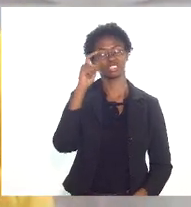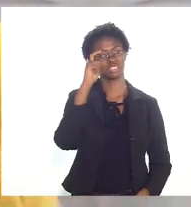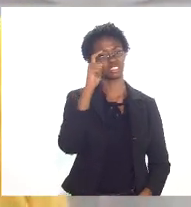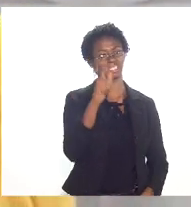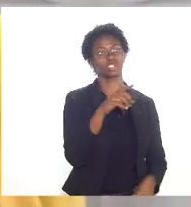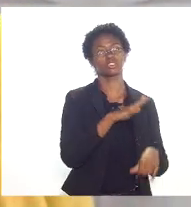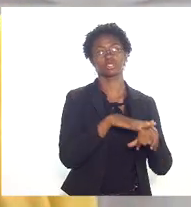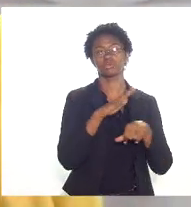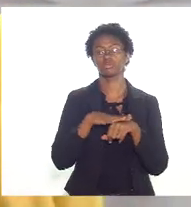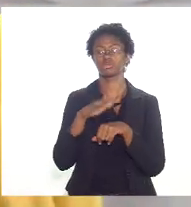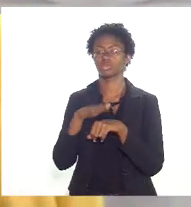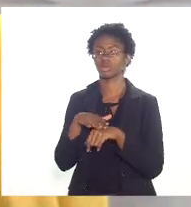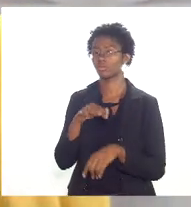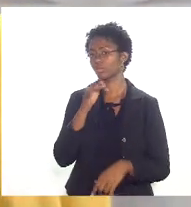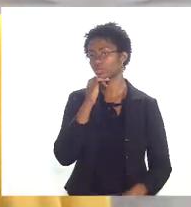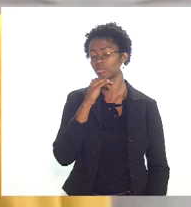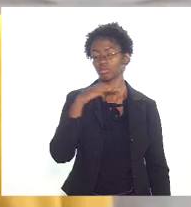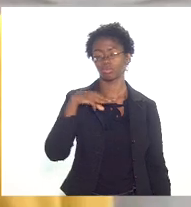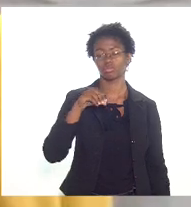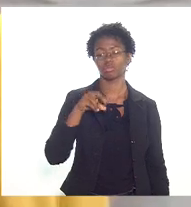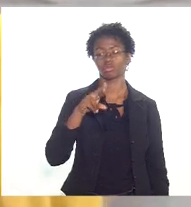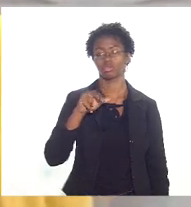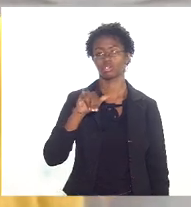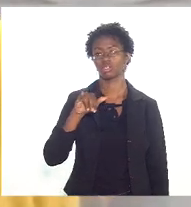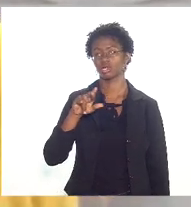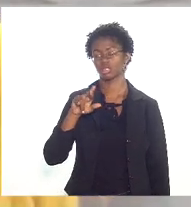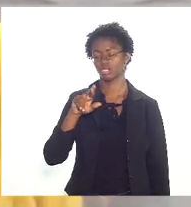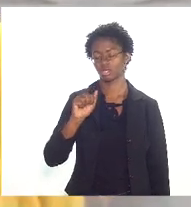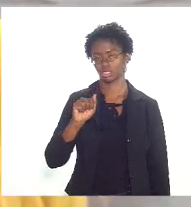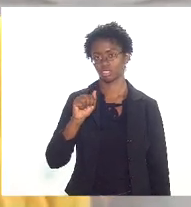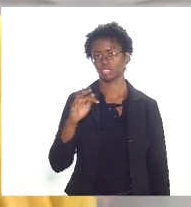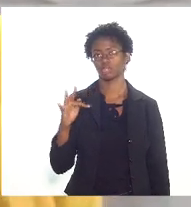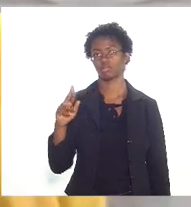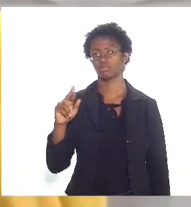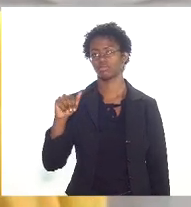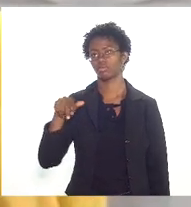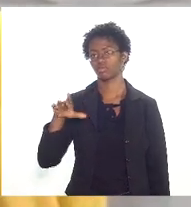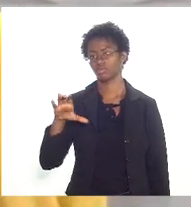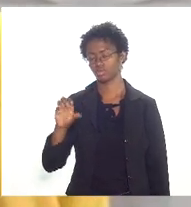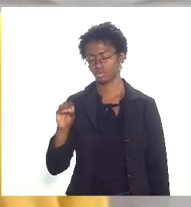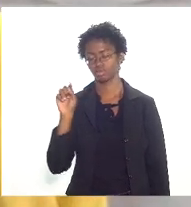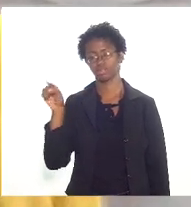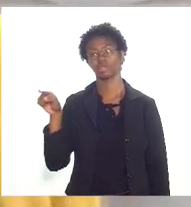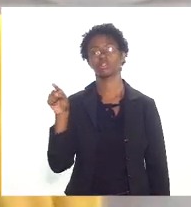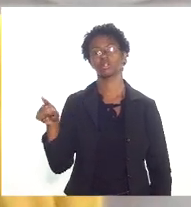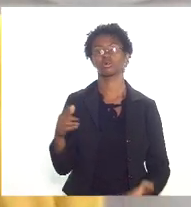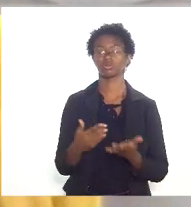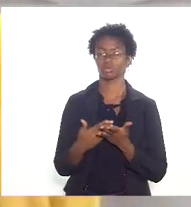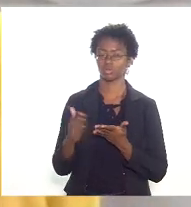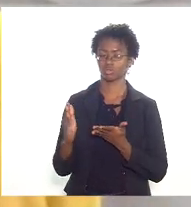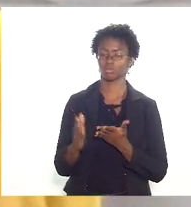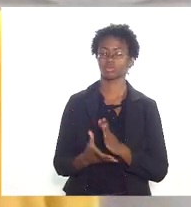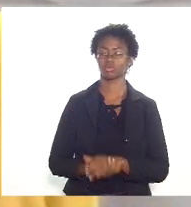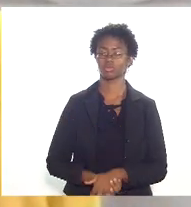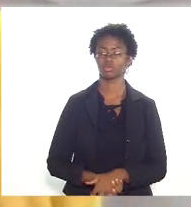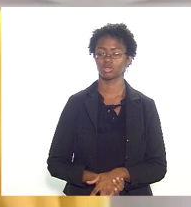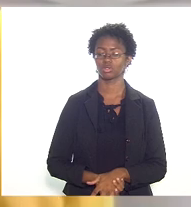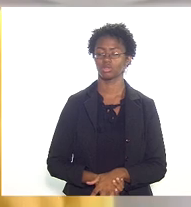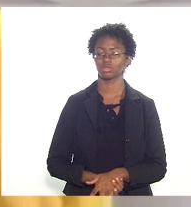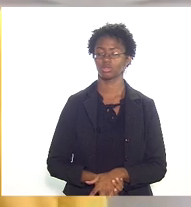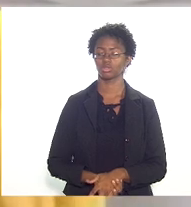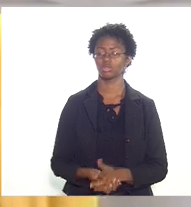o homem a Franco que eu não canso de repetir que é aquele que proteg notou